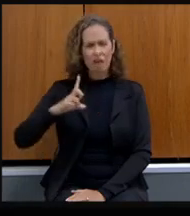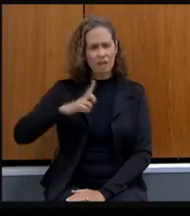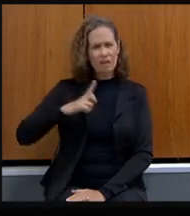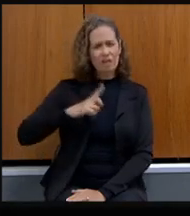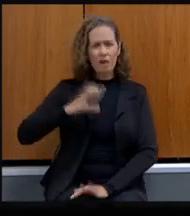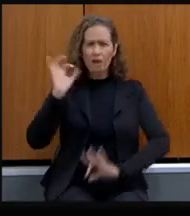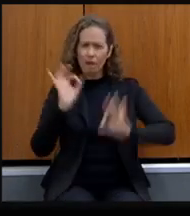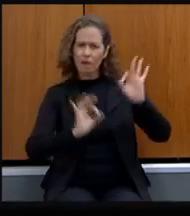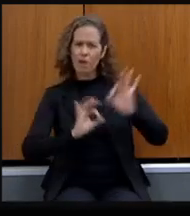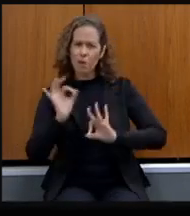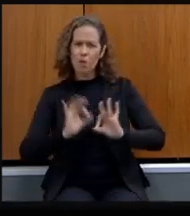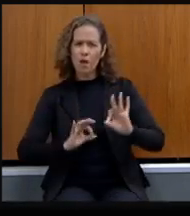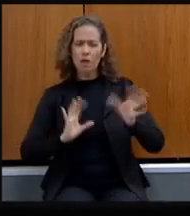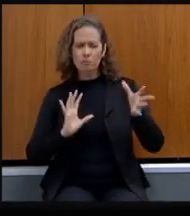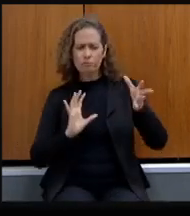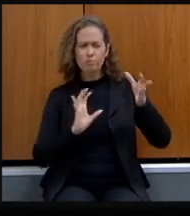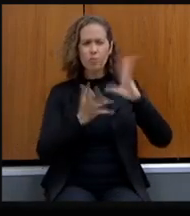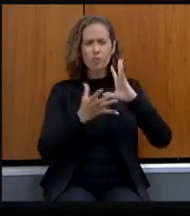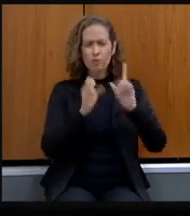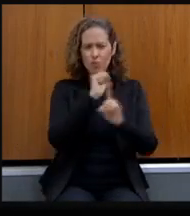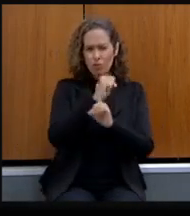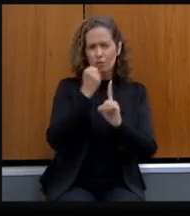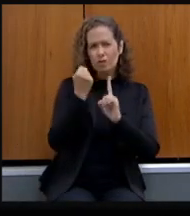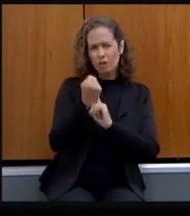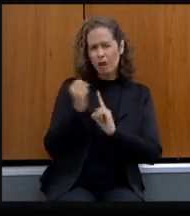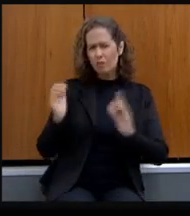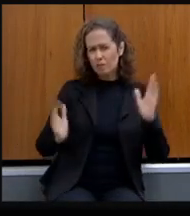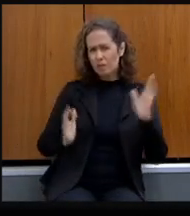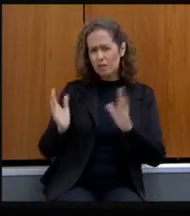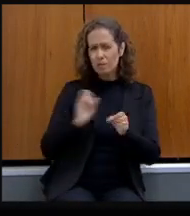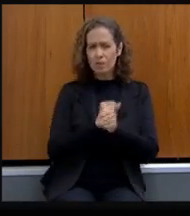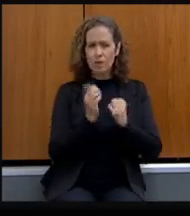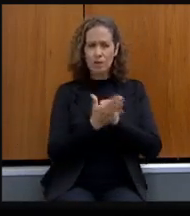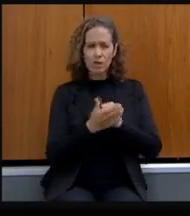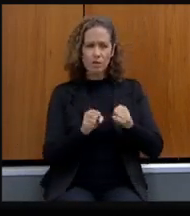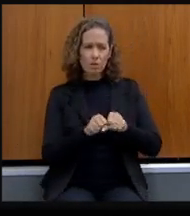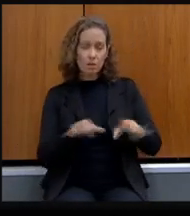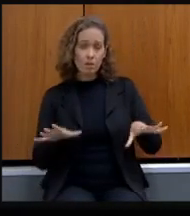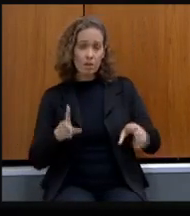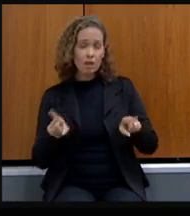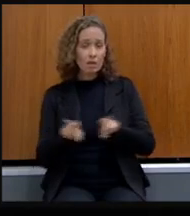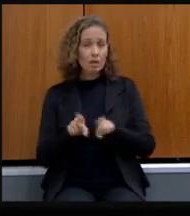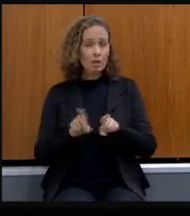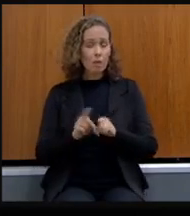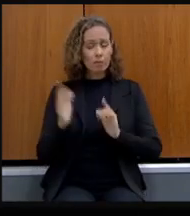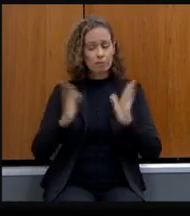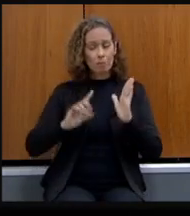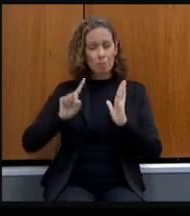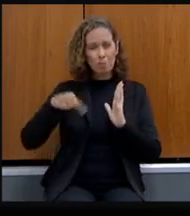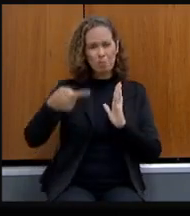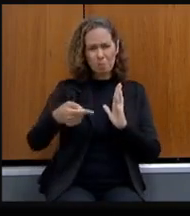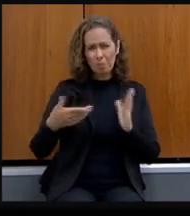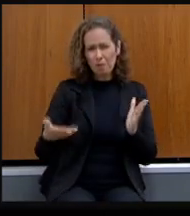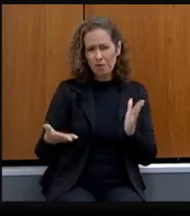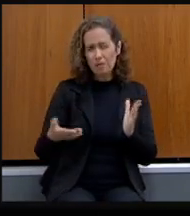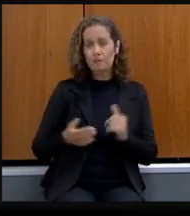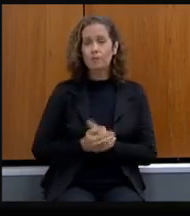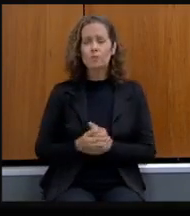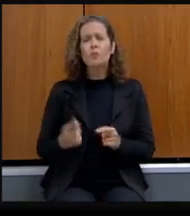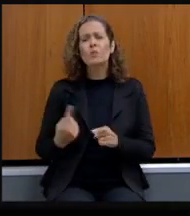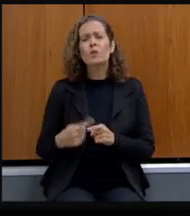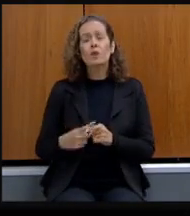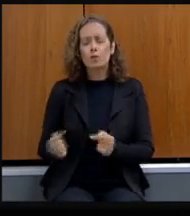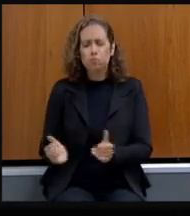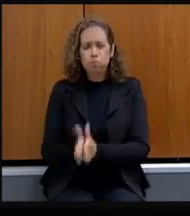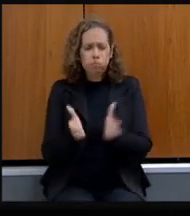de reconstrução social na pandemia e posta de Mia integrado o que a pobreza está aumentando